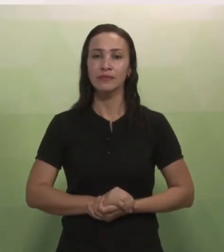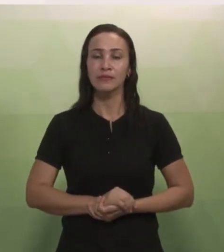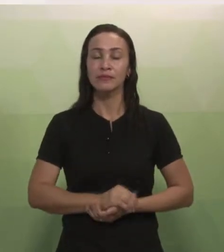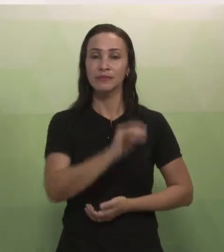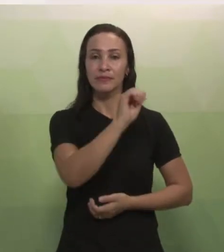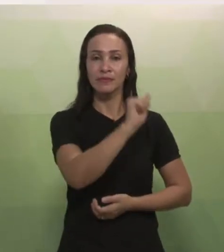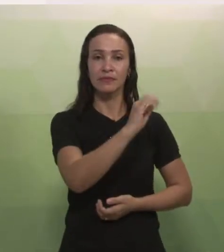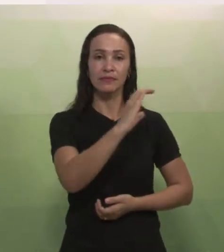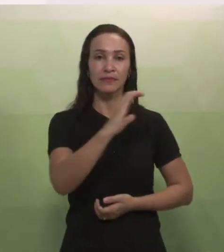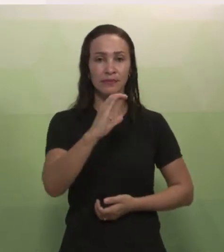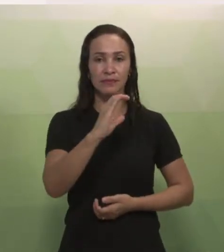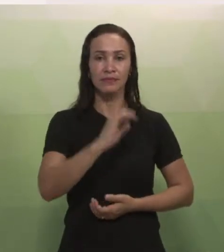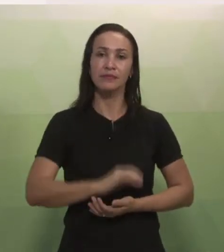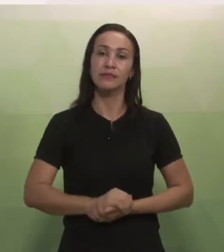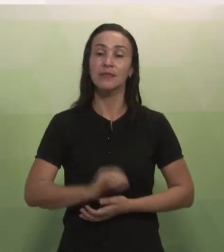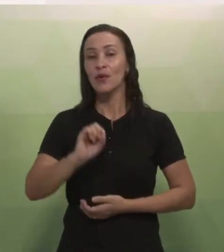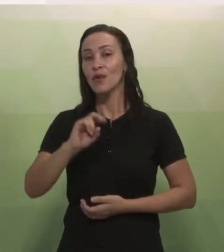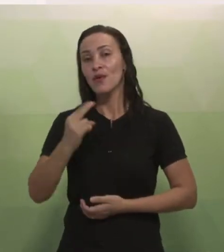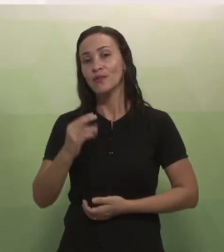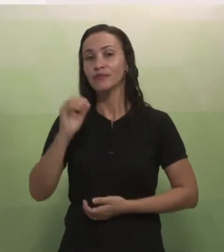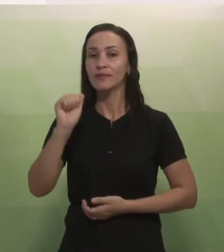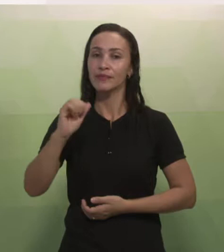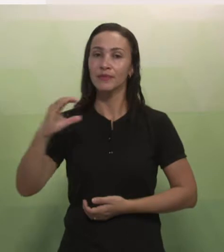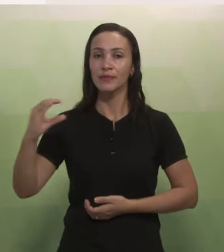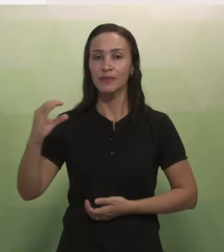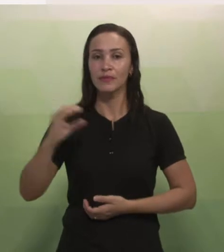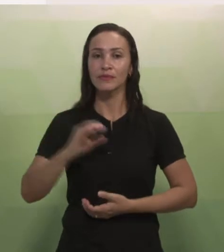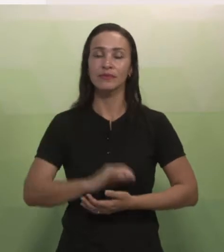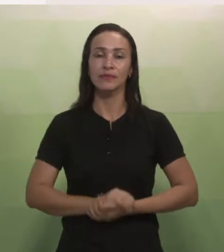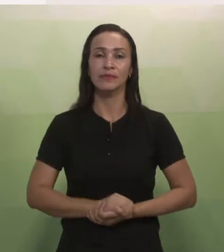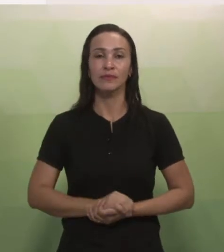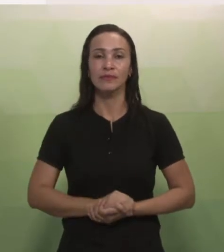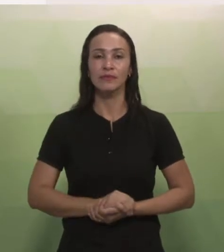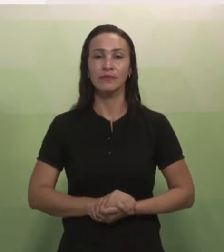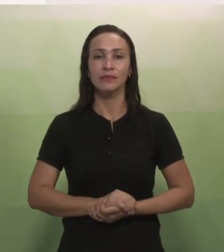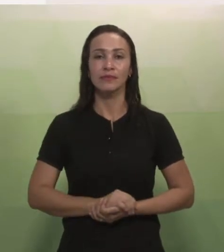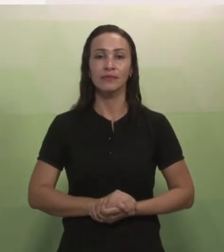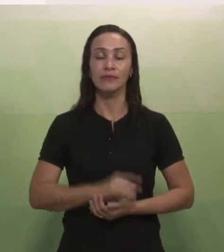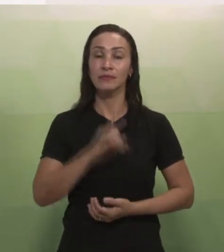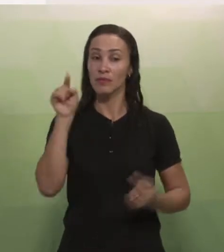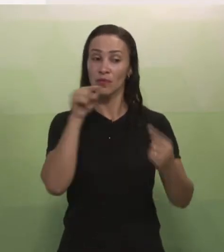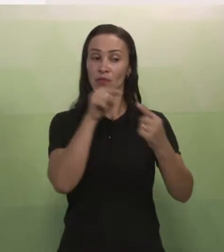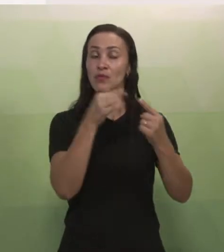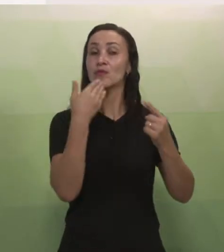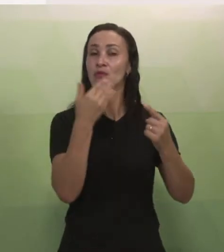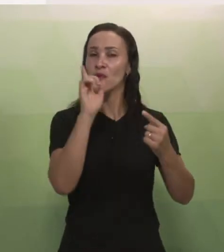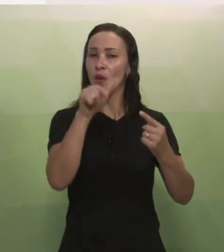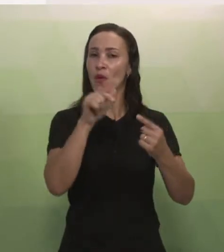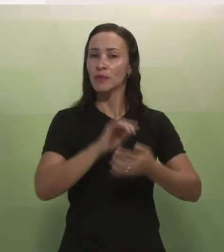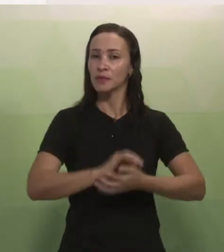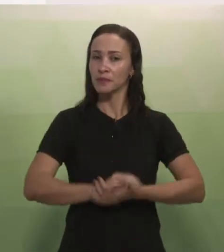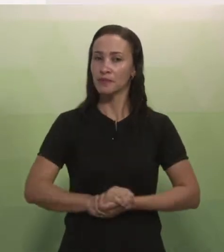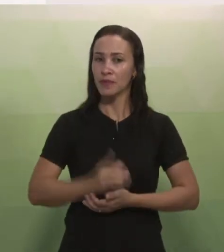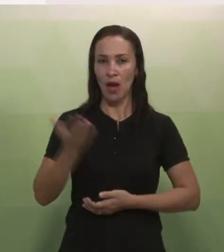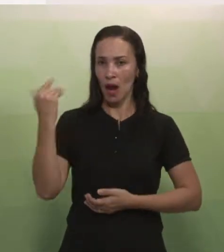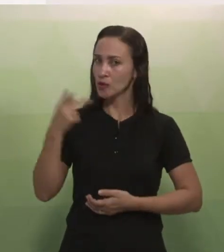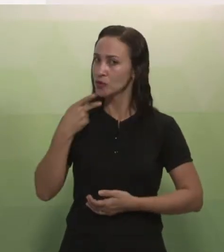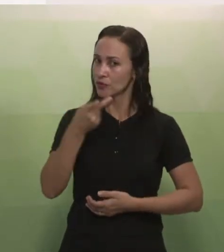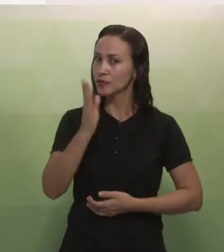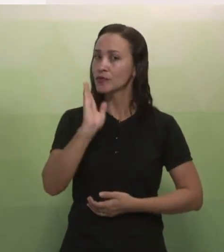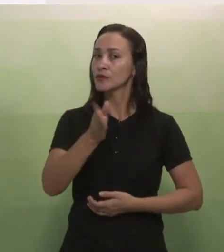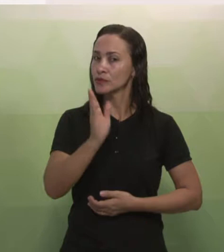dos ACCs ou AC, que é enriquecer, como eu já havia